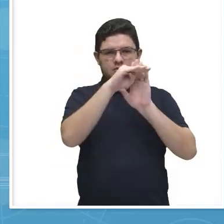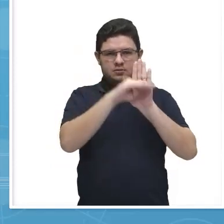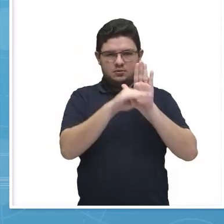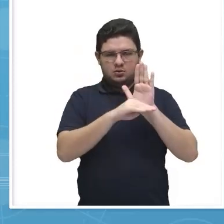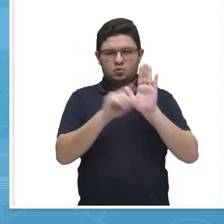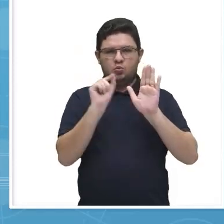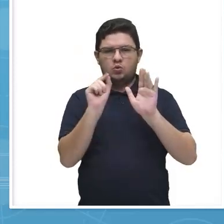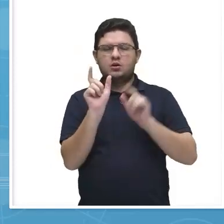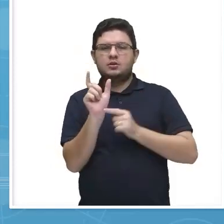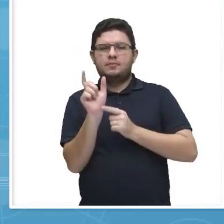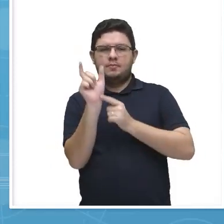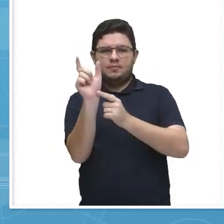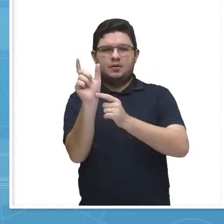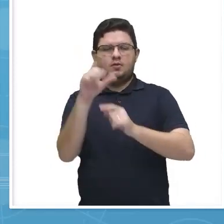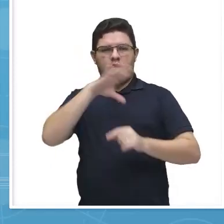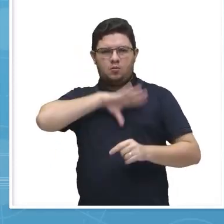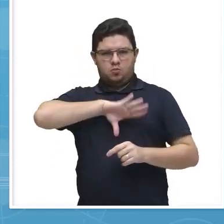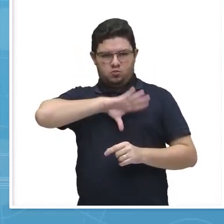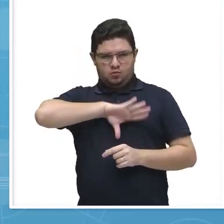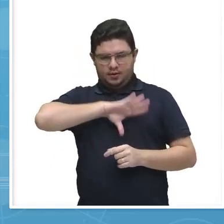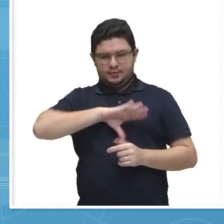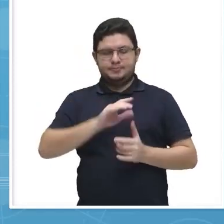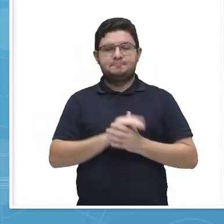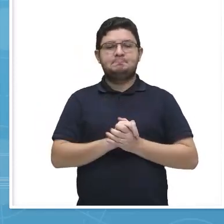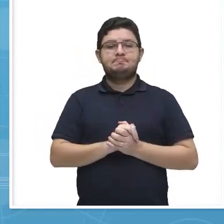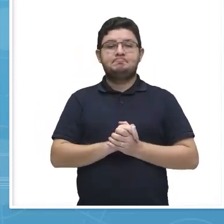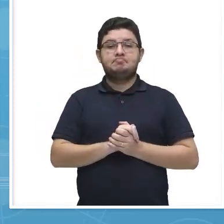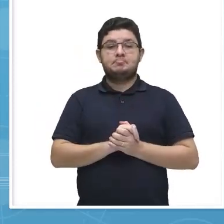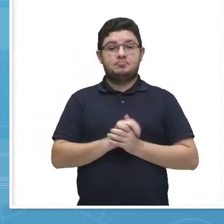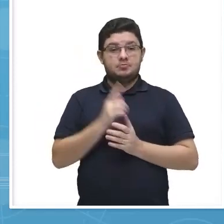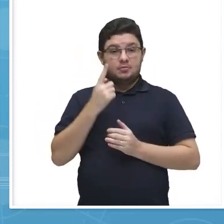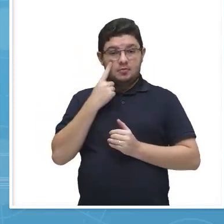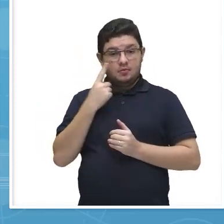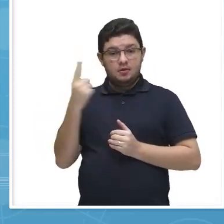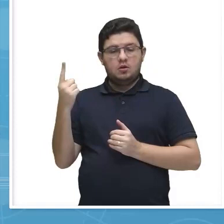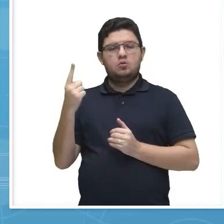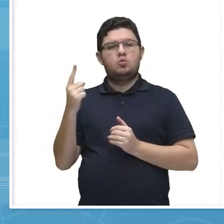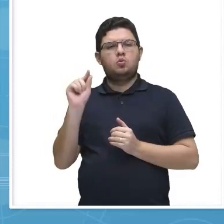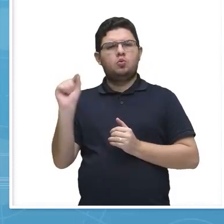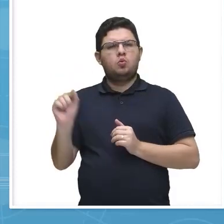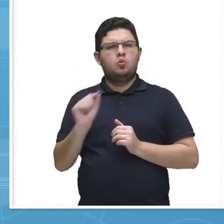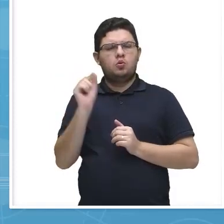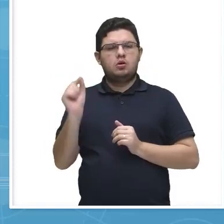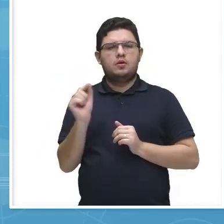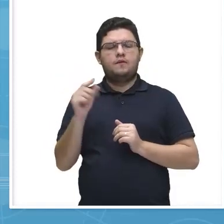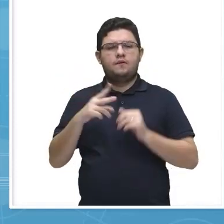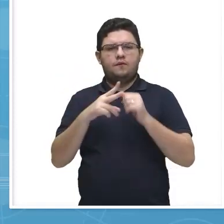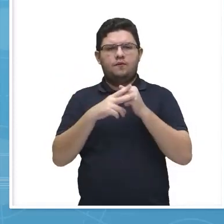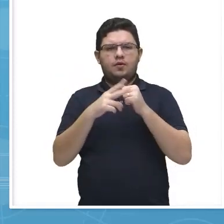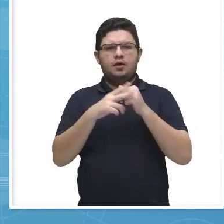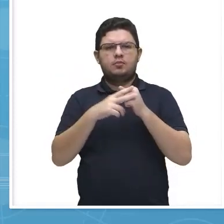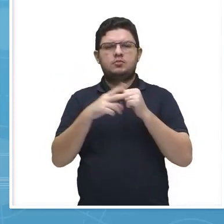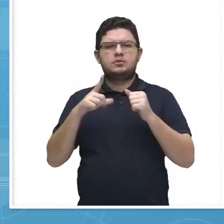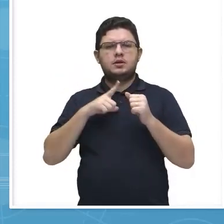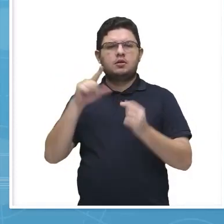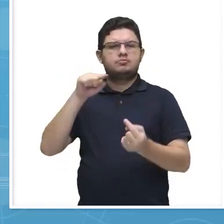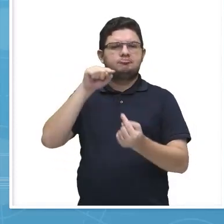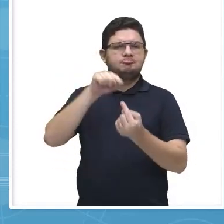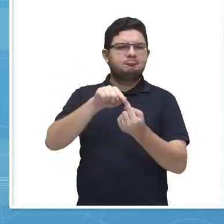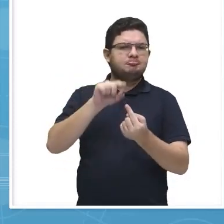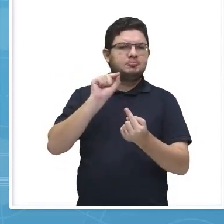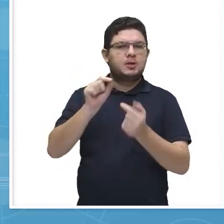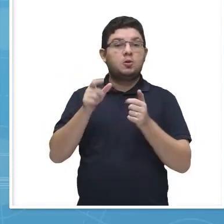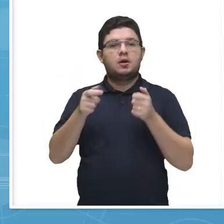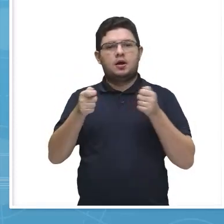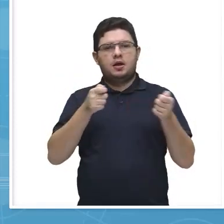portuguesa, você sabe, não é? Então o verbo é a palavra que indica, que aponta. Aponta o quê?